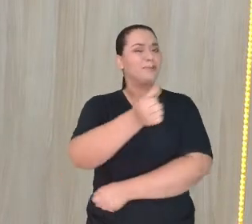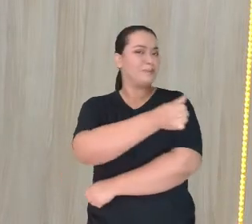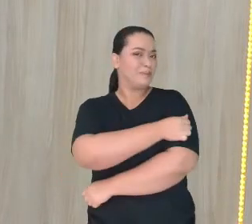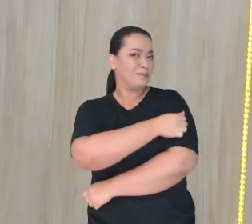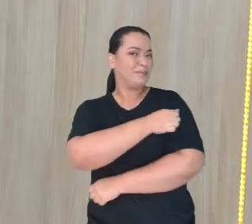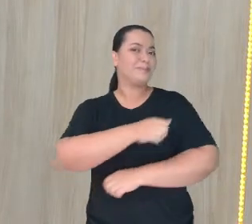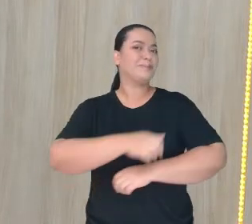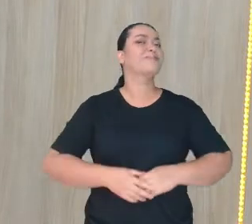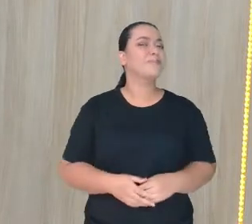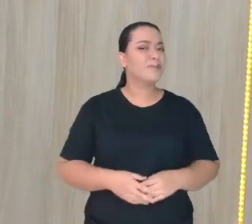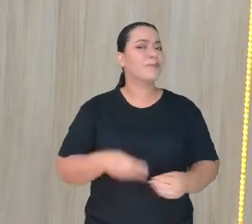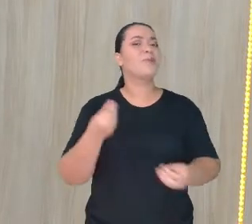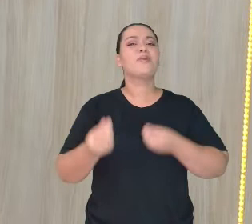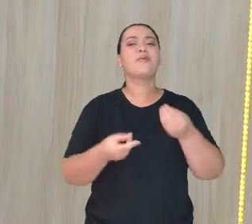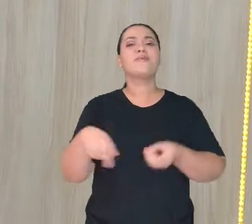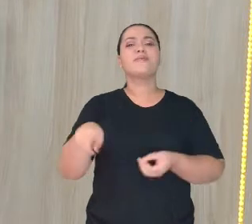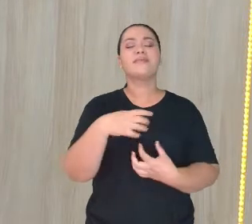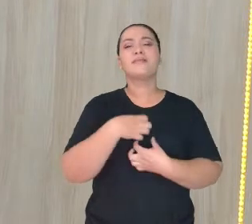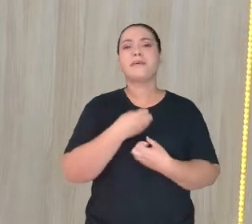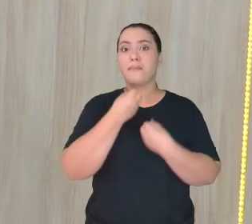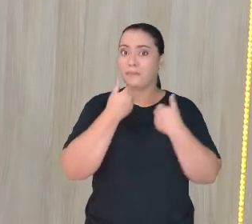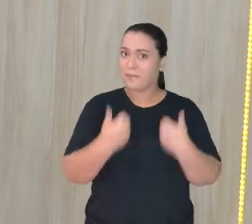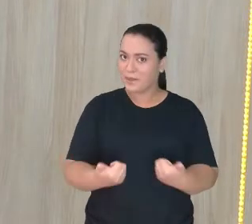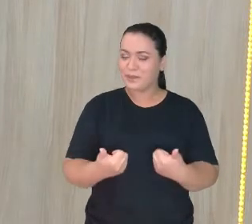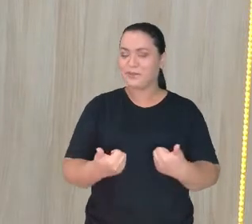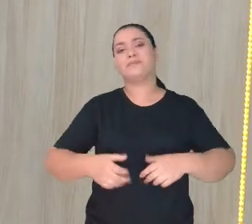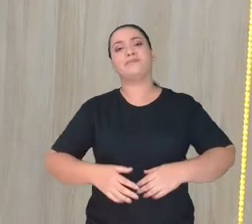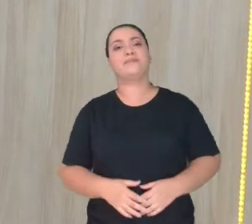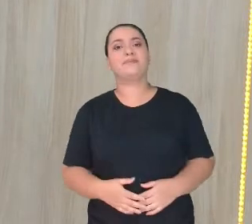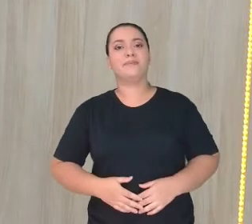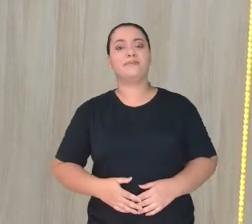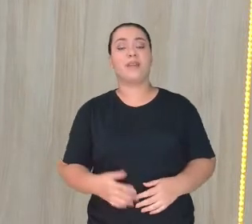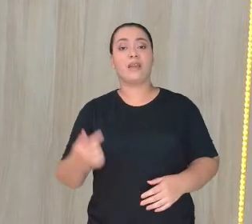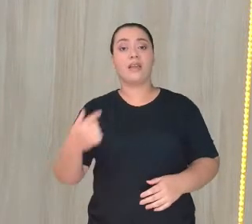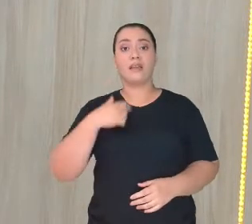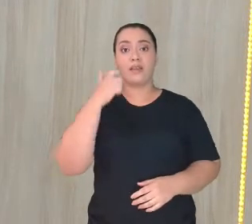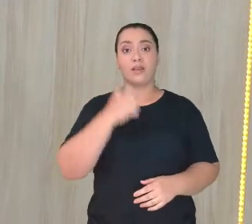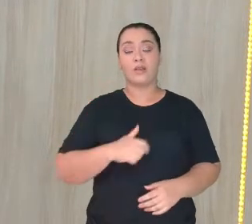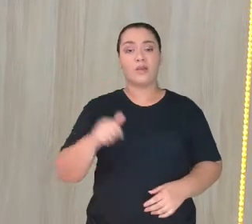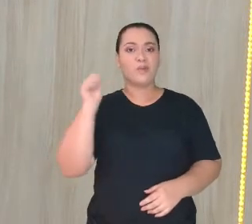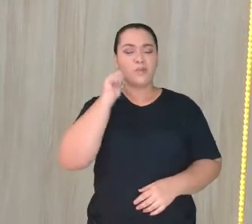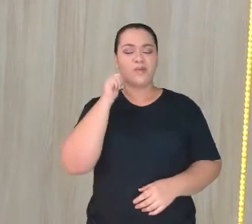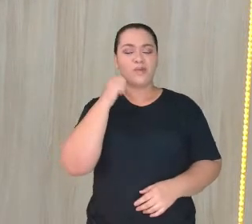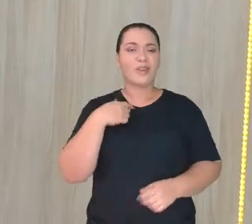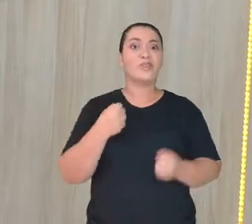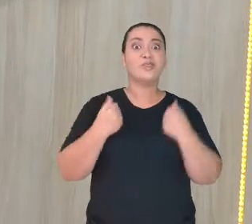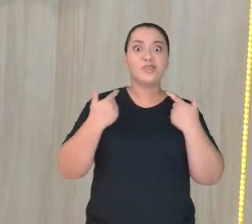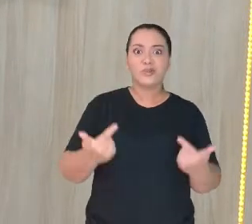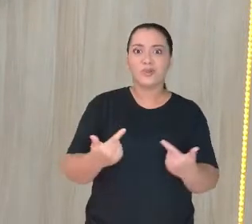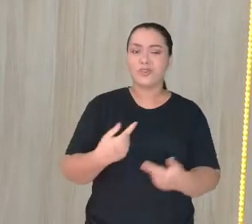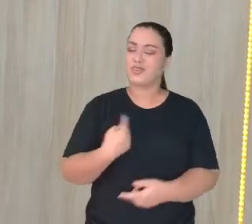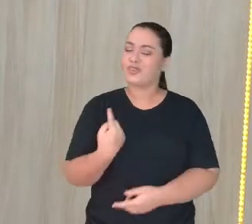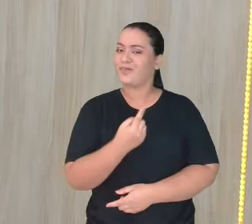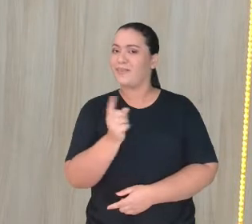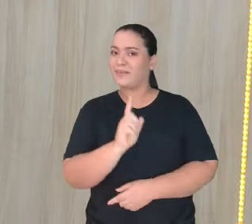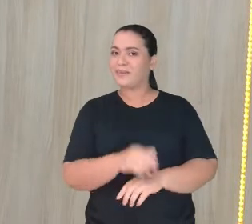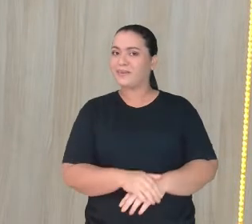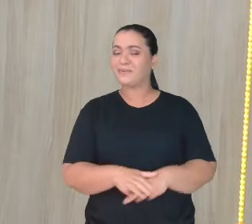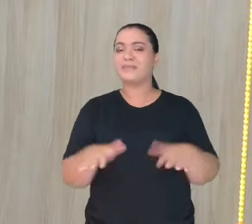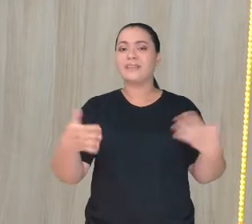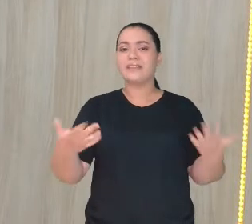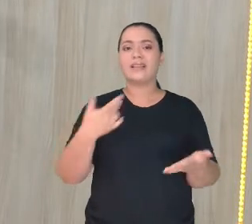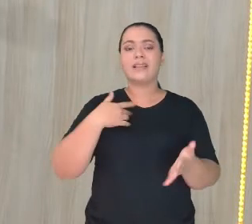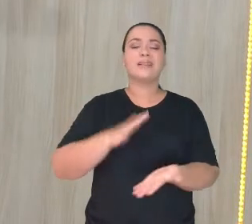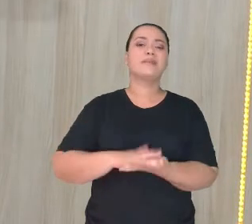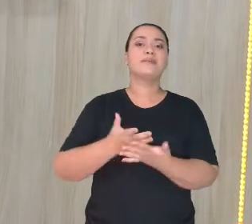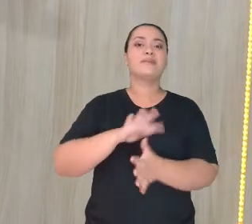sexto ano. Como vocês estão hoje? Espero que muito bem. Eu, como sou uma mulher sortuda, nunca ando sozinha. Hoje, quem faz a nossa